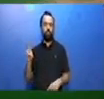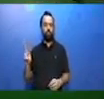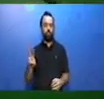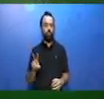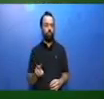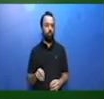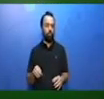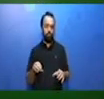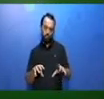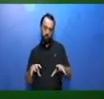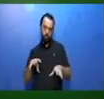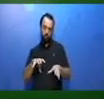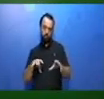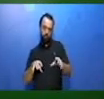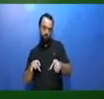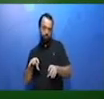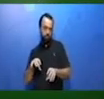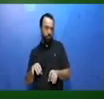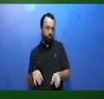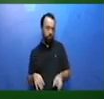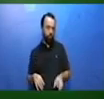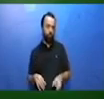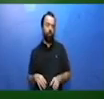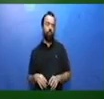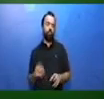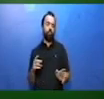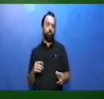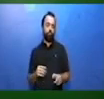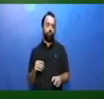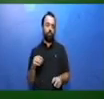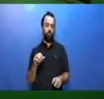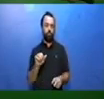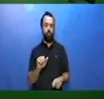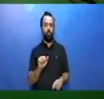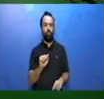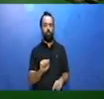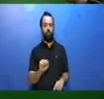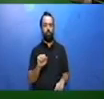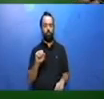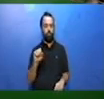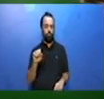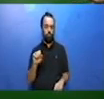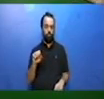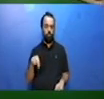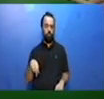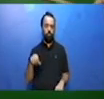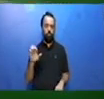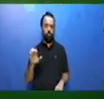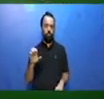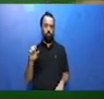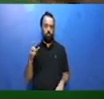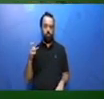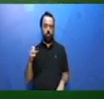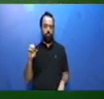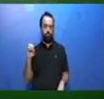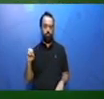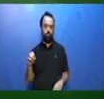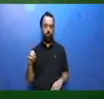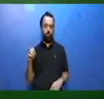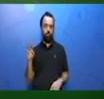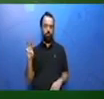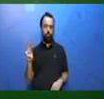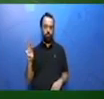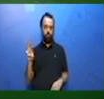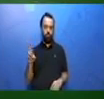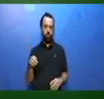públicos. Recorte no anexo 3 as legendas correspondentes a cada serviço público.